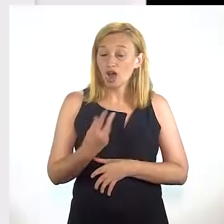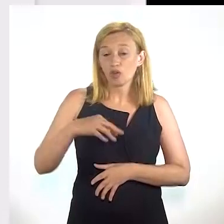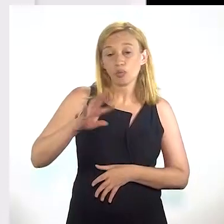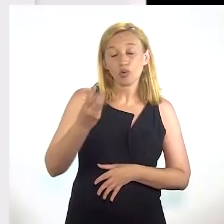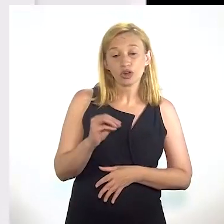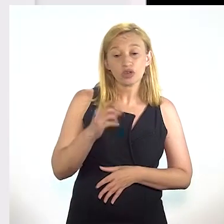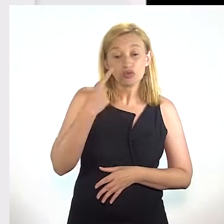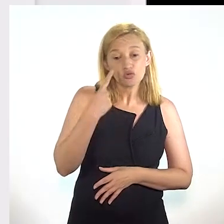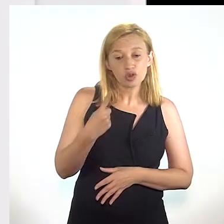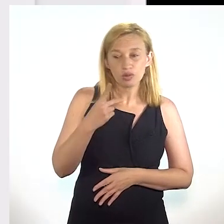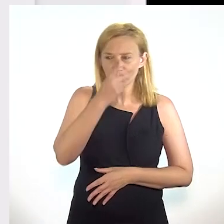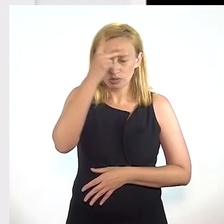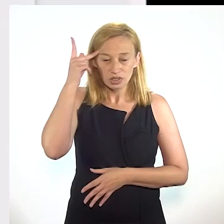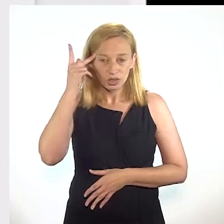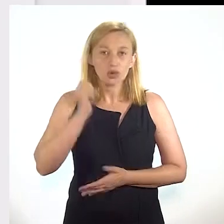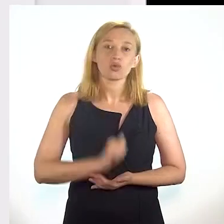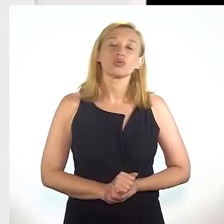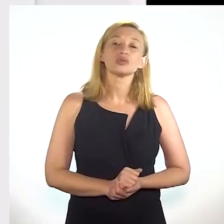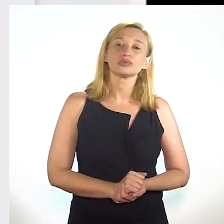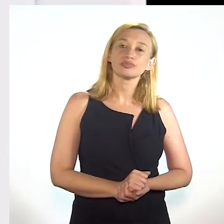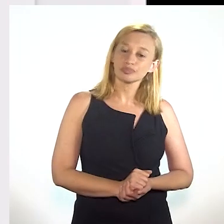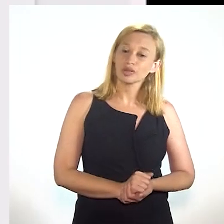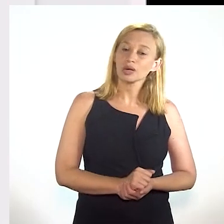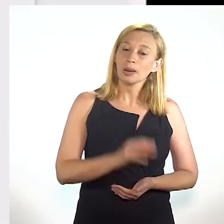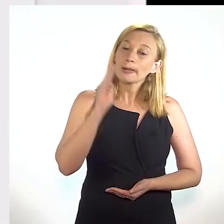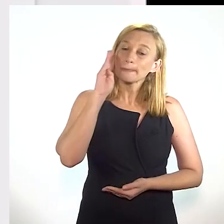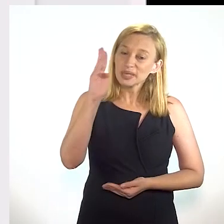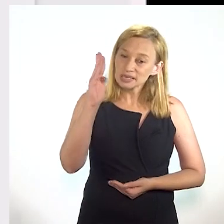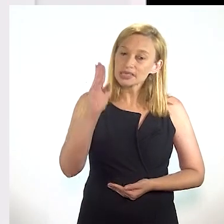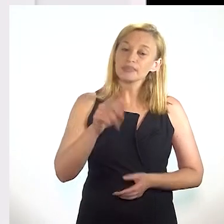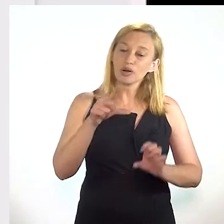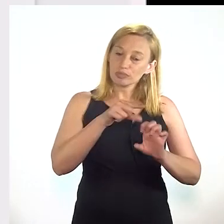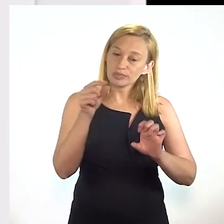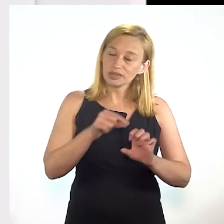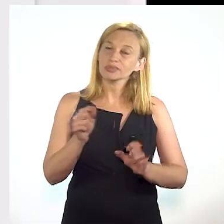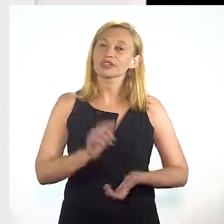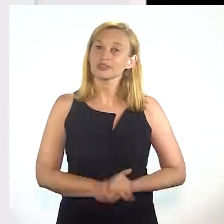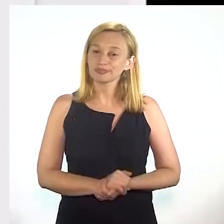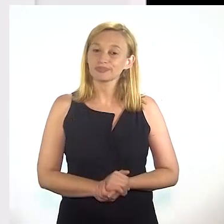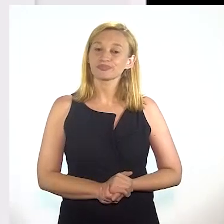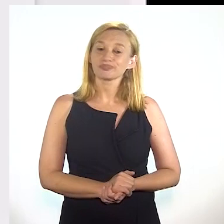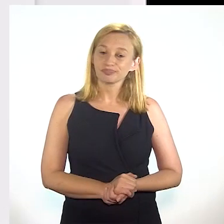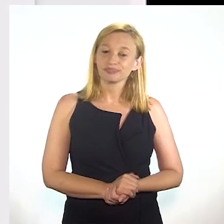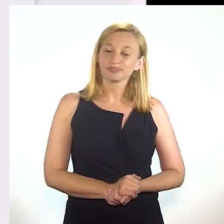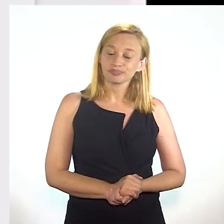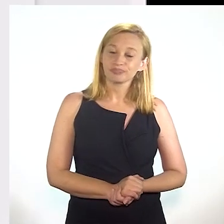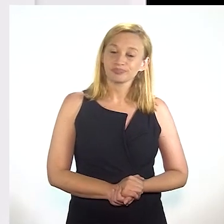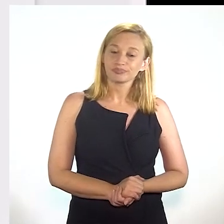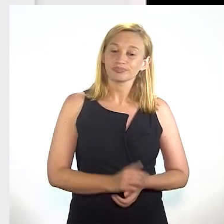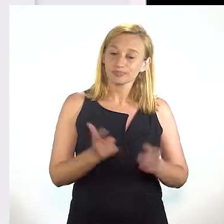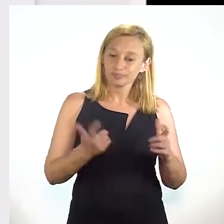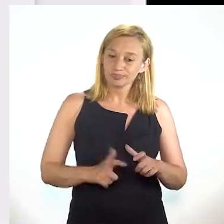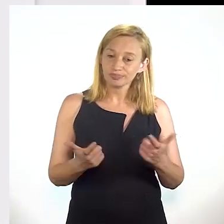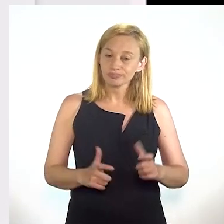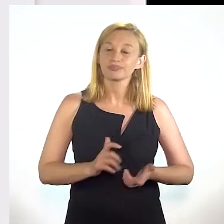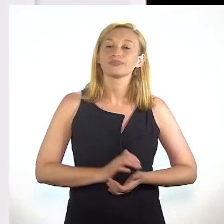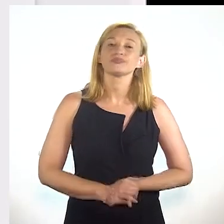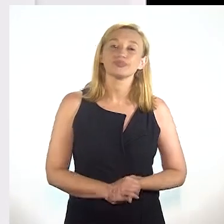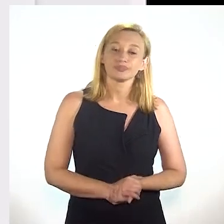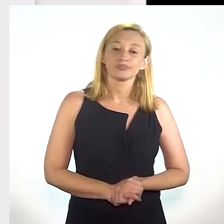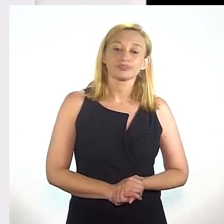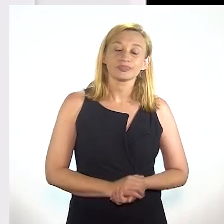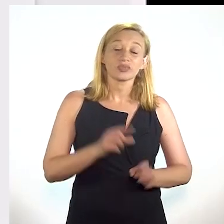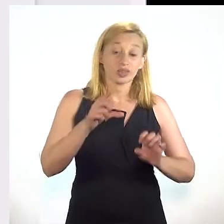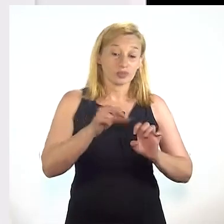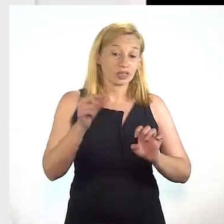fazer isso, o moinho ouviu as pessoas. Esse aí, acho que o grande ponto desse empreendimento, a sacada dele